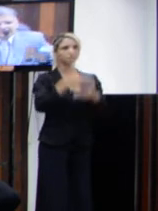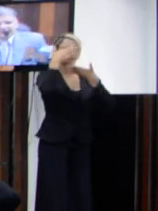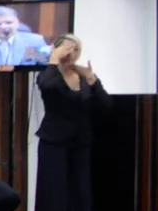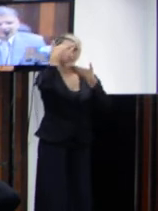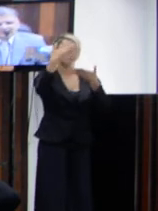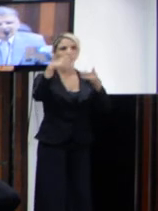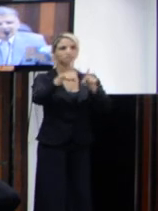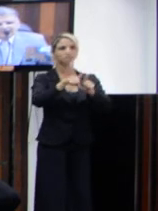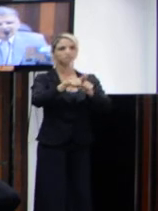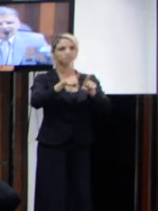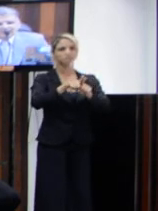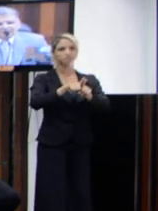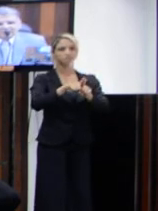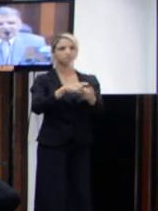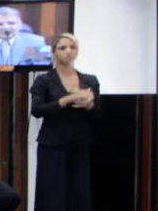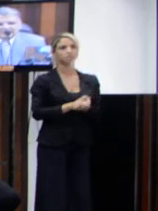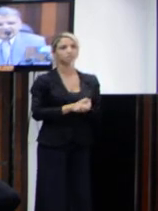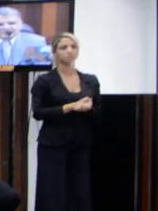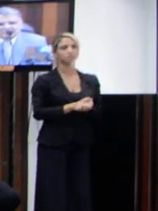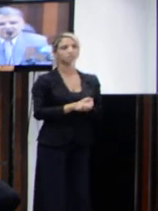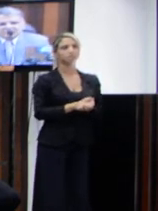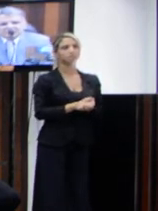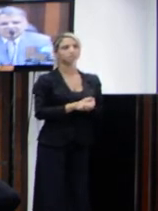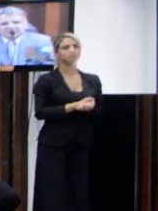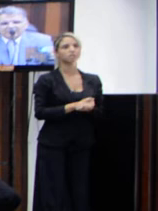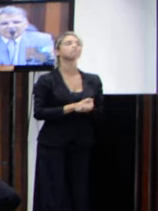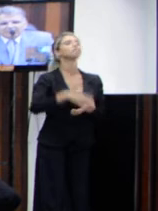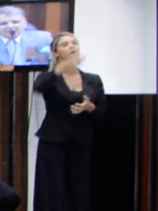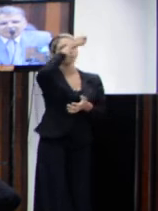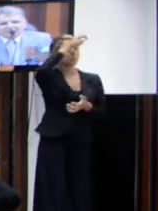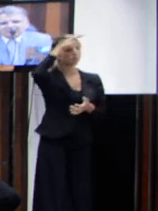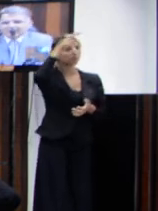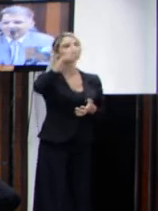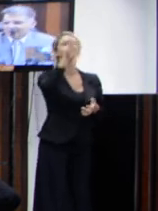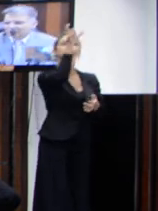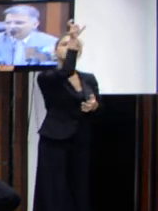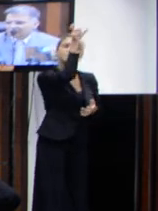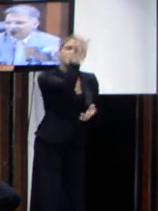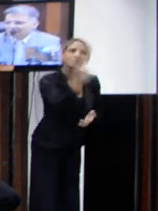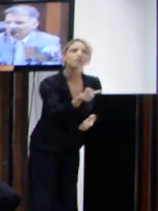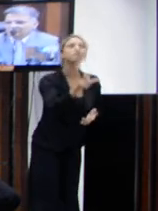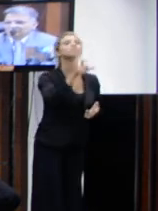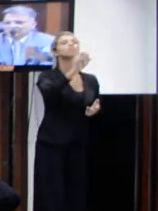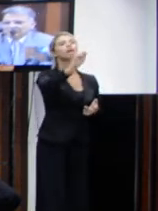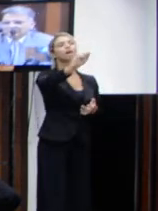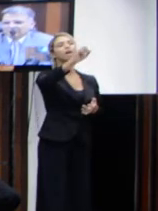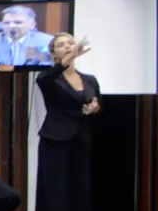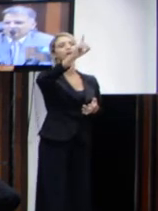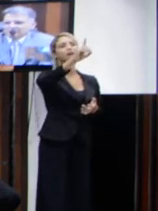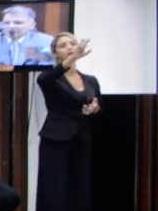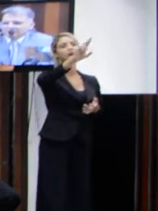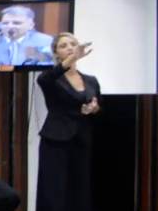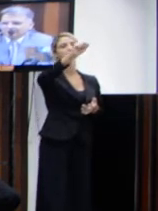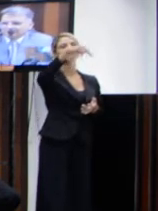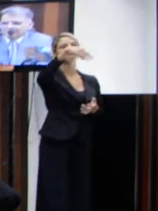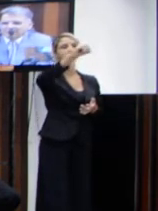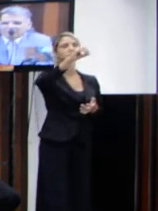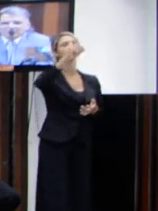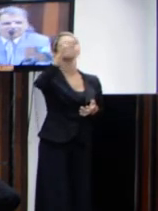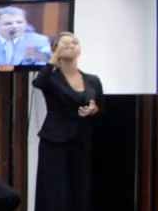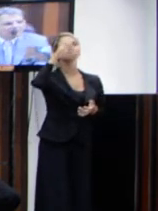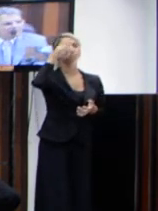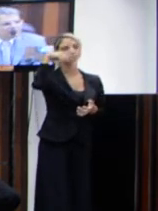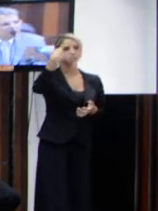agradecer muita presença do nosso prefeito aqui, doutor Adriano Moreno, nosso